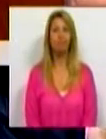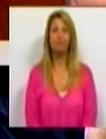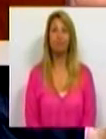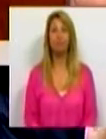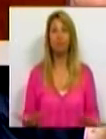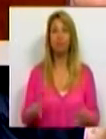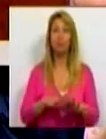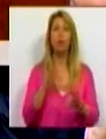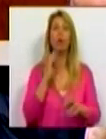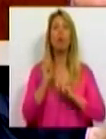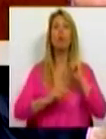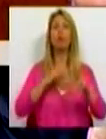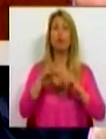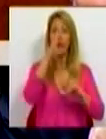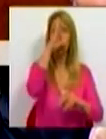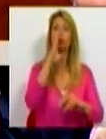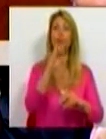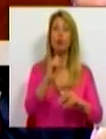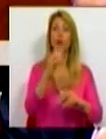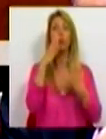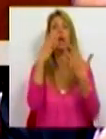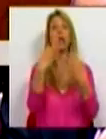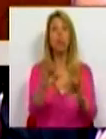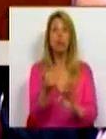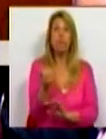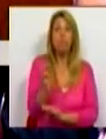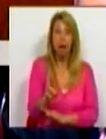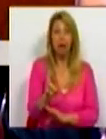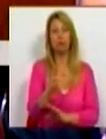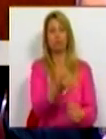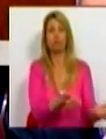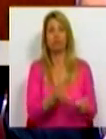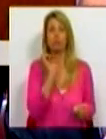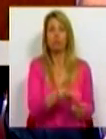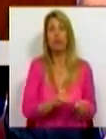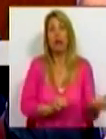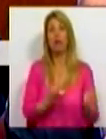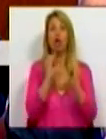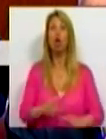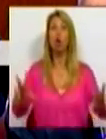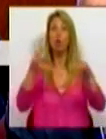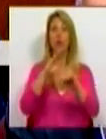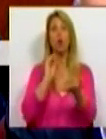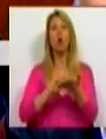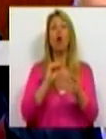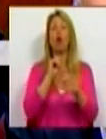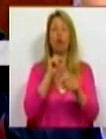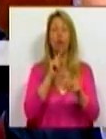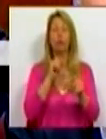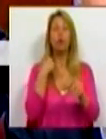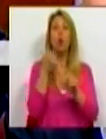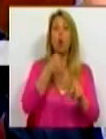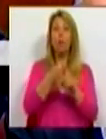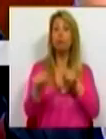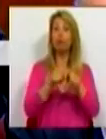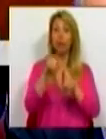Quanto à modernização do Estado, simplex posto na gaveta. Quanto à inovação, combate à política de ciência.